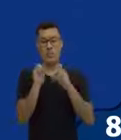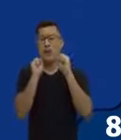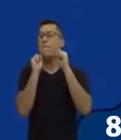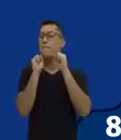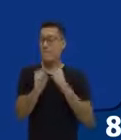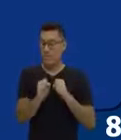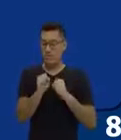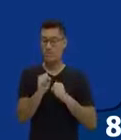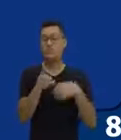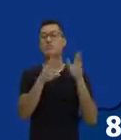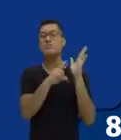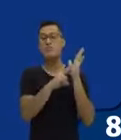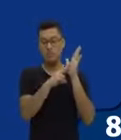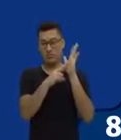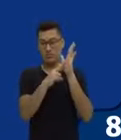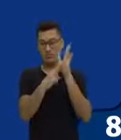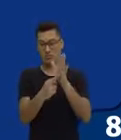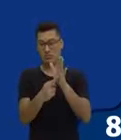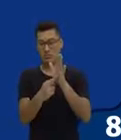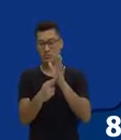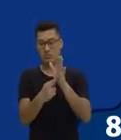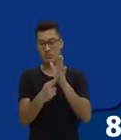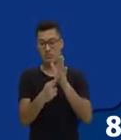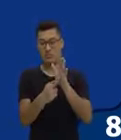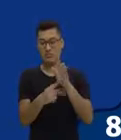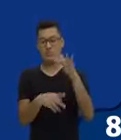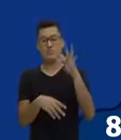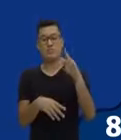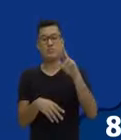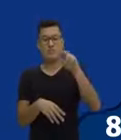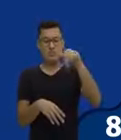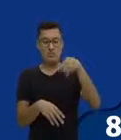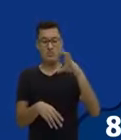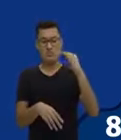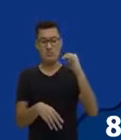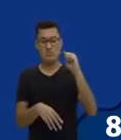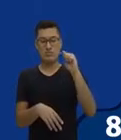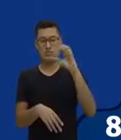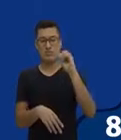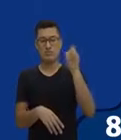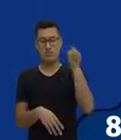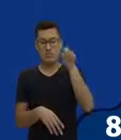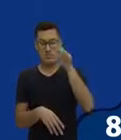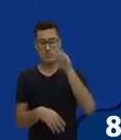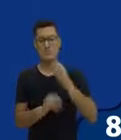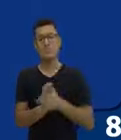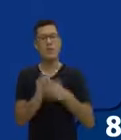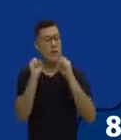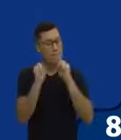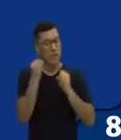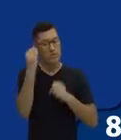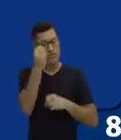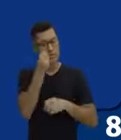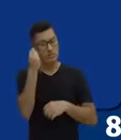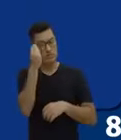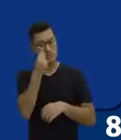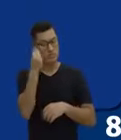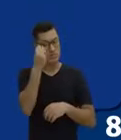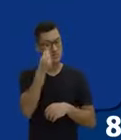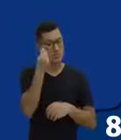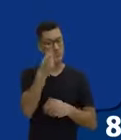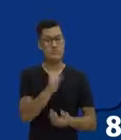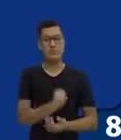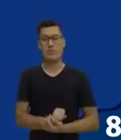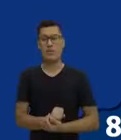ser representado por uma função afim. Correto, Fernando? Corretinho. Beleza. Então você já pode analisar aí aqui para mim